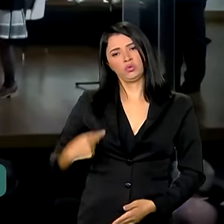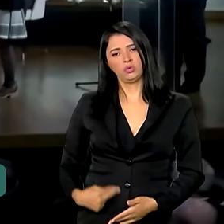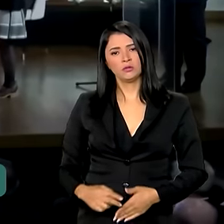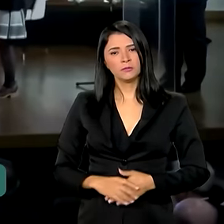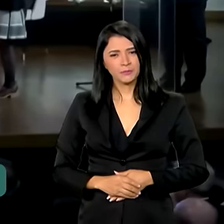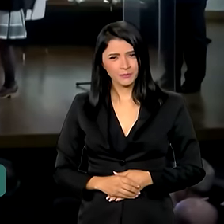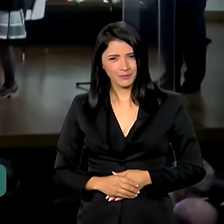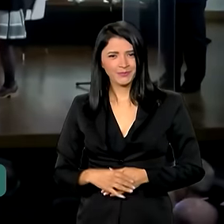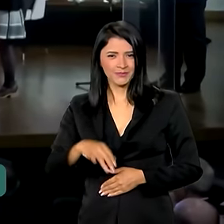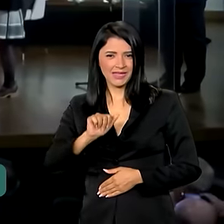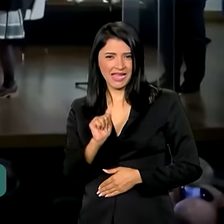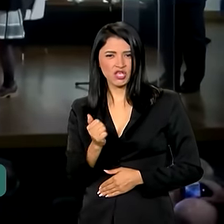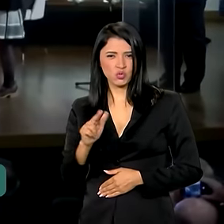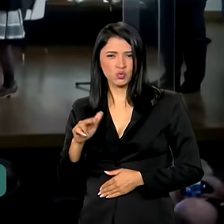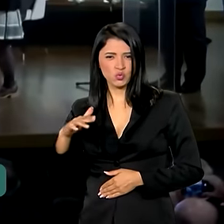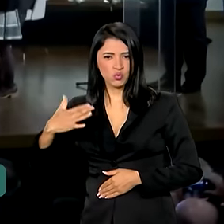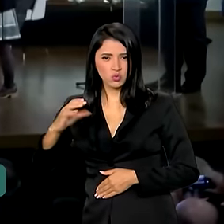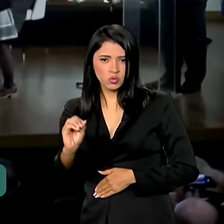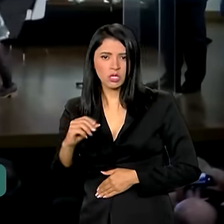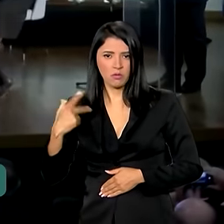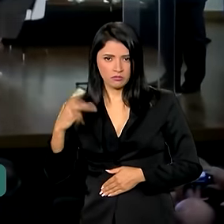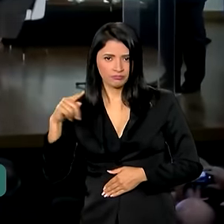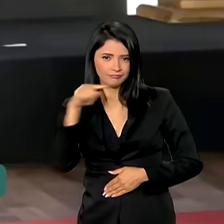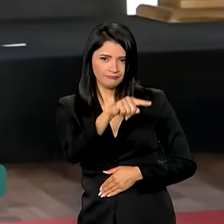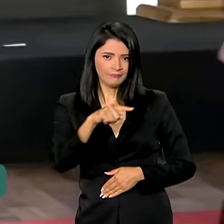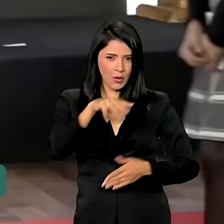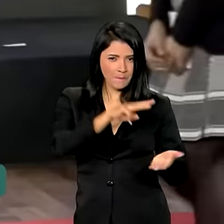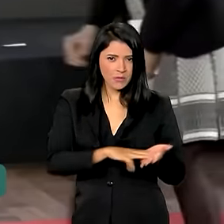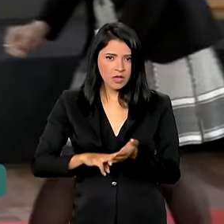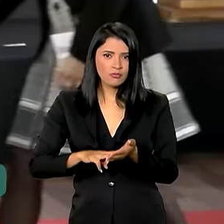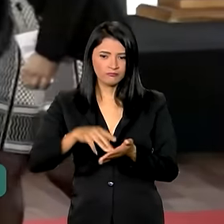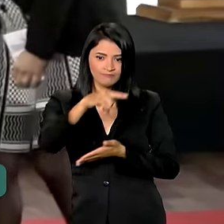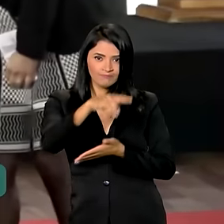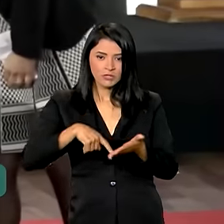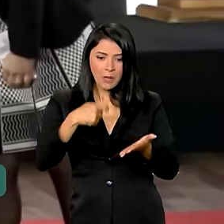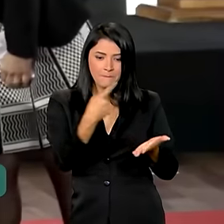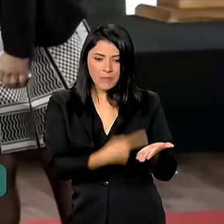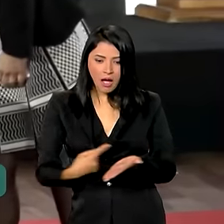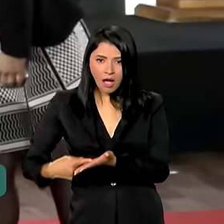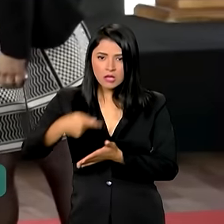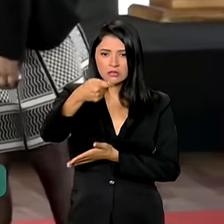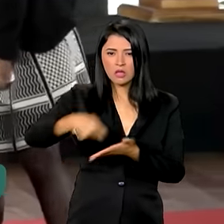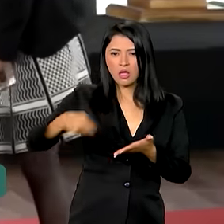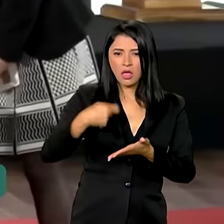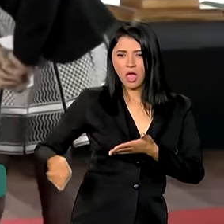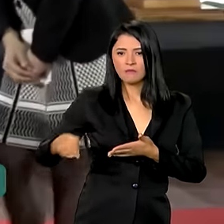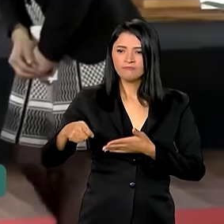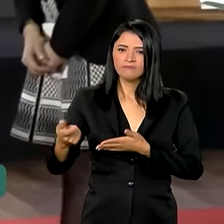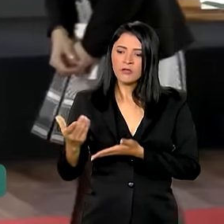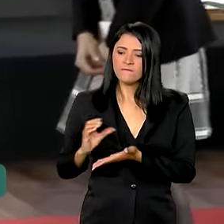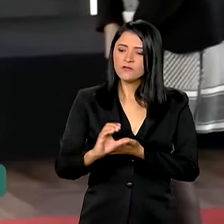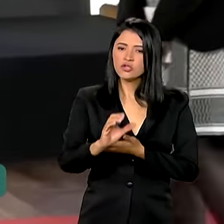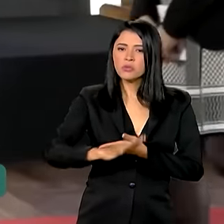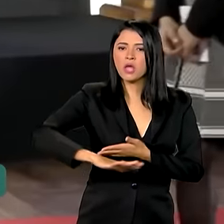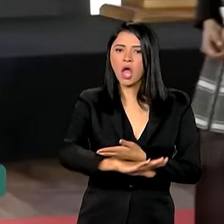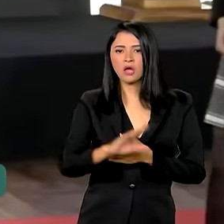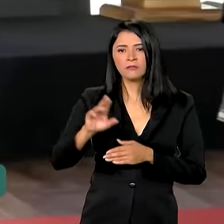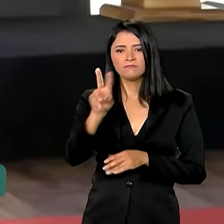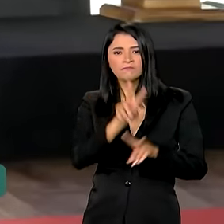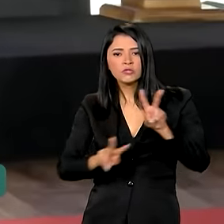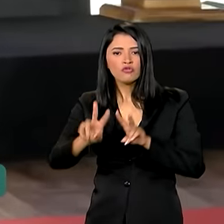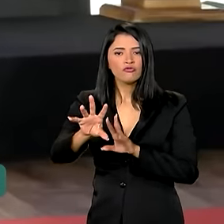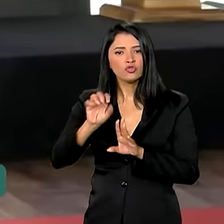Em Assunção, os membros do bloco assinaram novos acordos. São investimentos e entendimentos nas áreas de